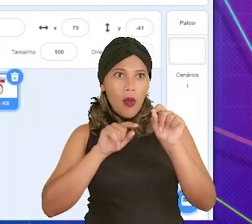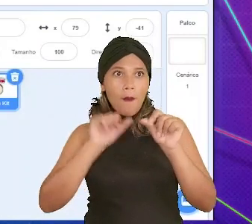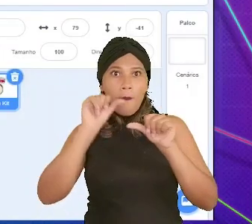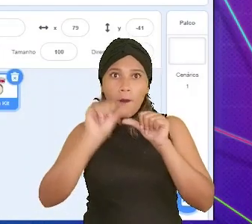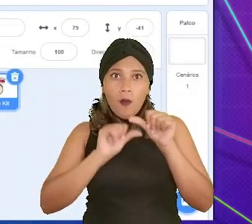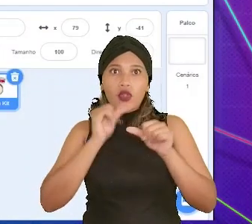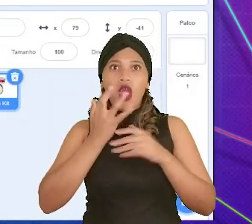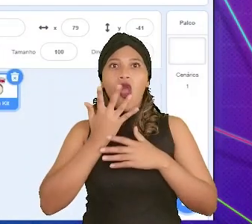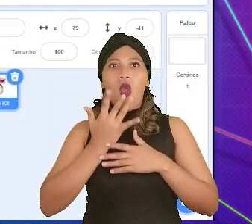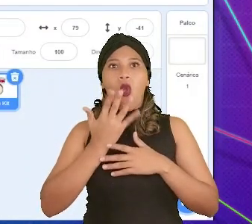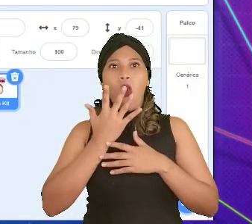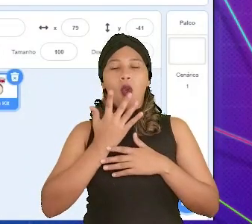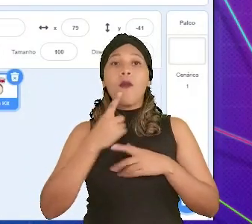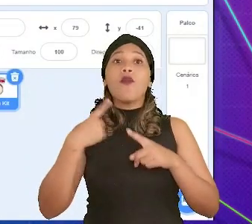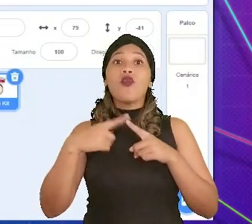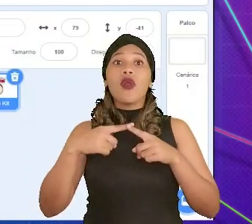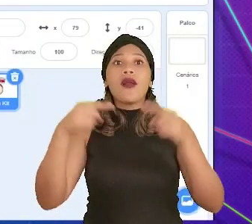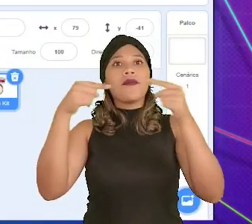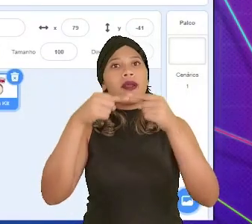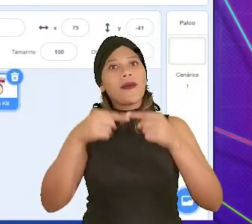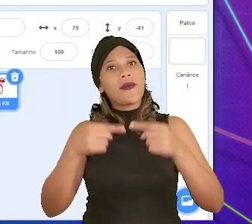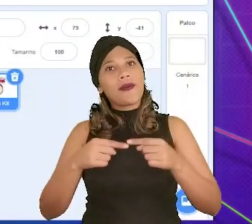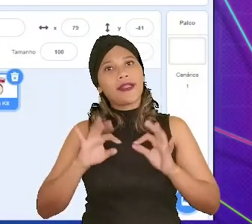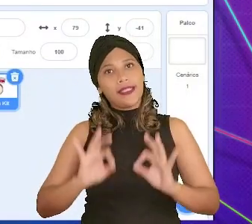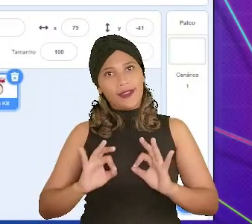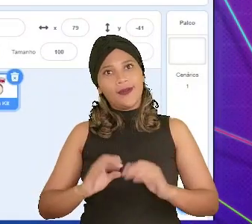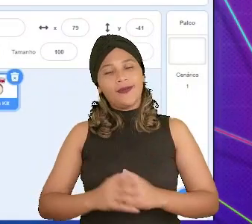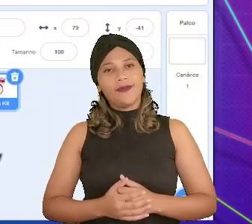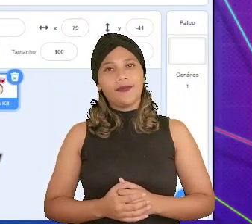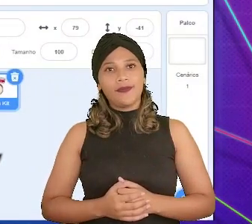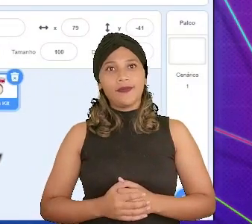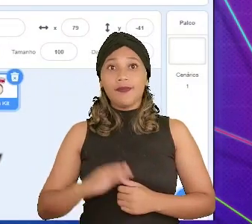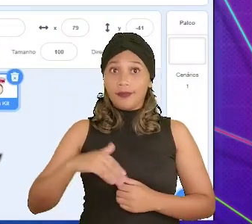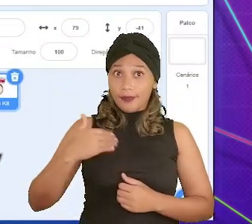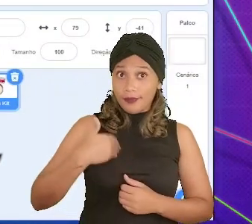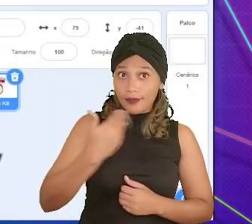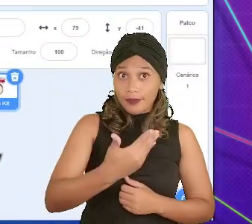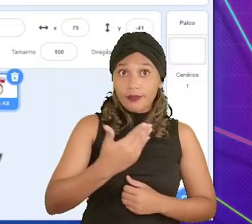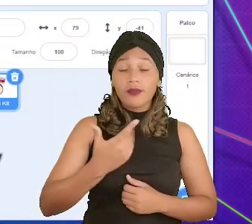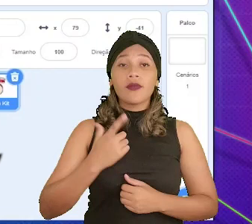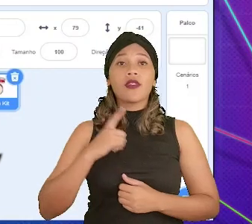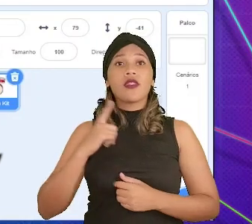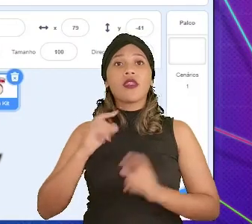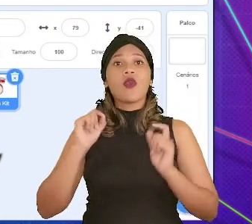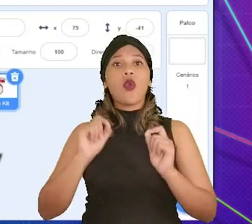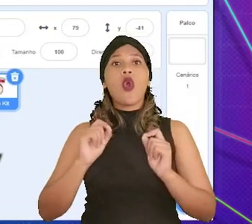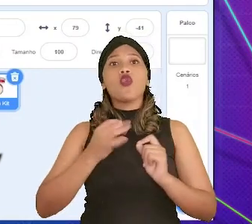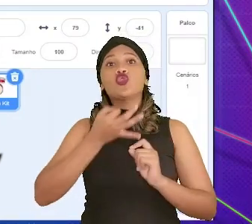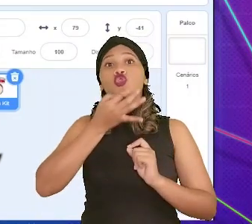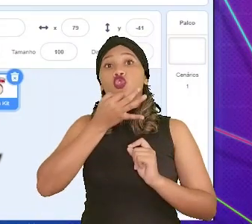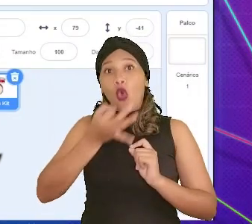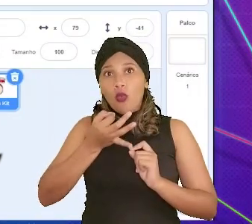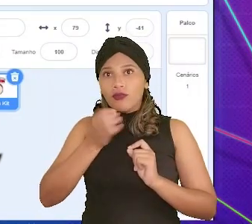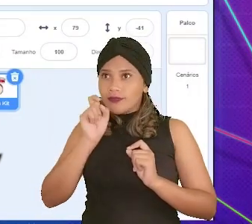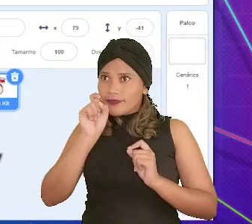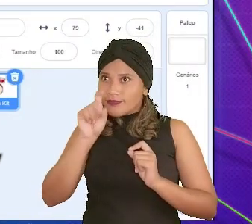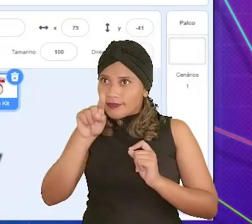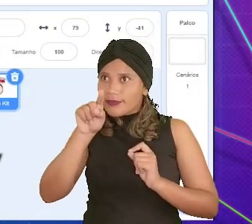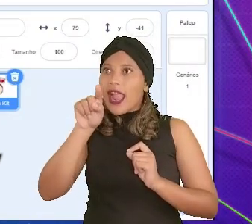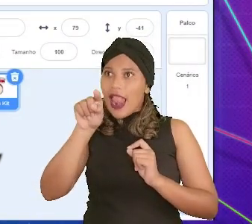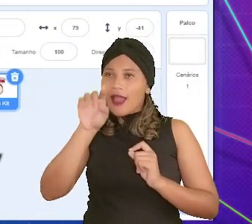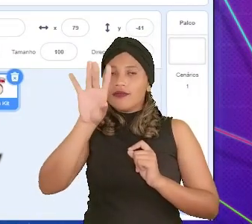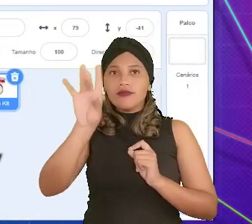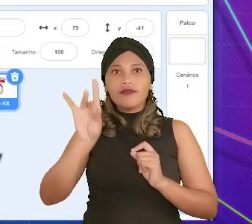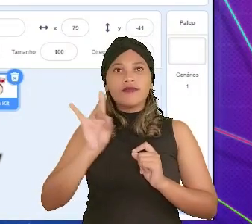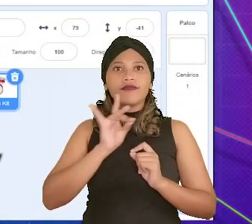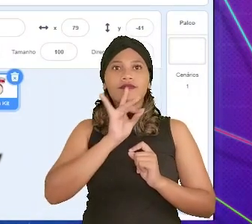Mude o efeito de cor para juntar ao objeto 1. Na sequência, o usuário vai à opção Som e lá